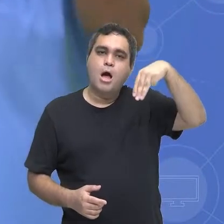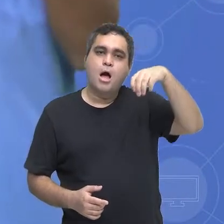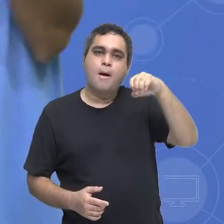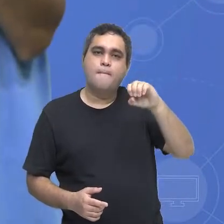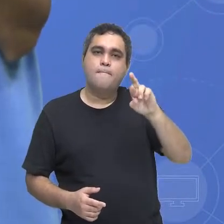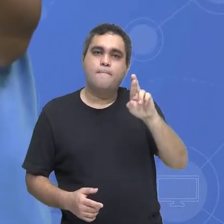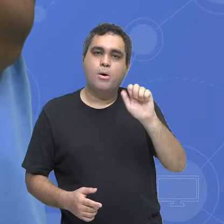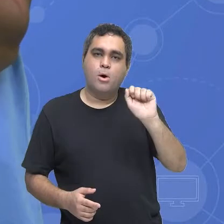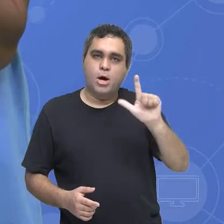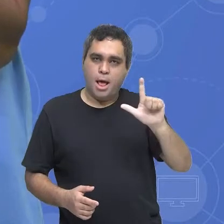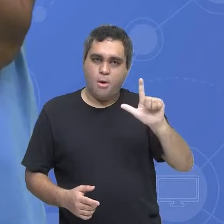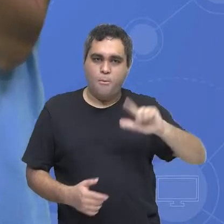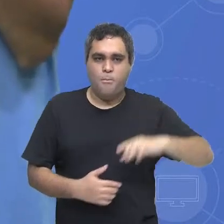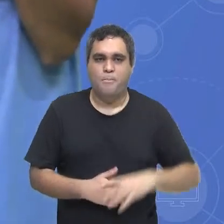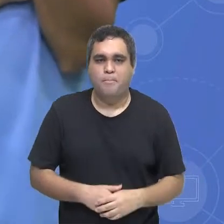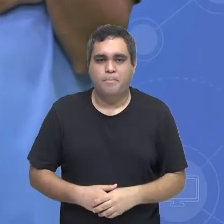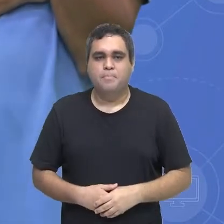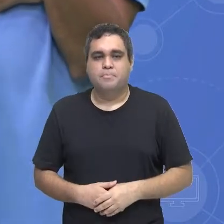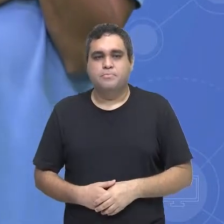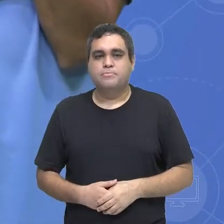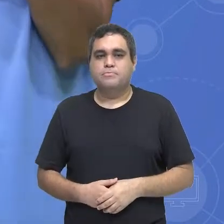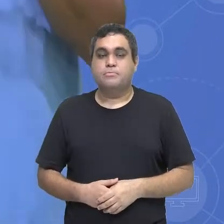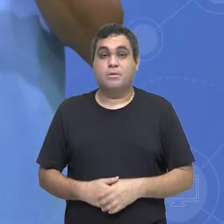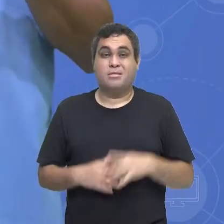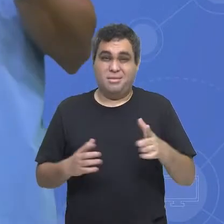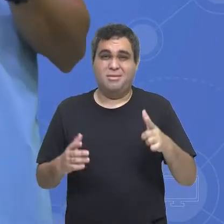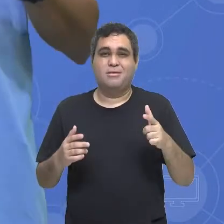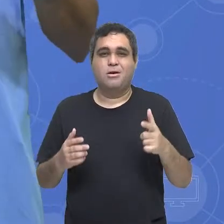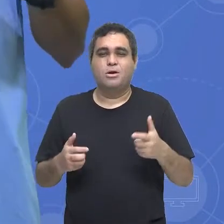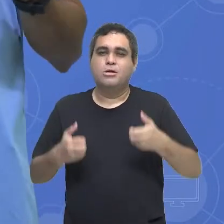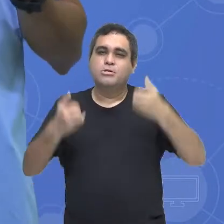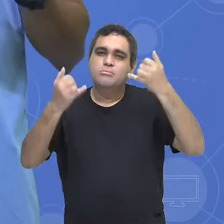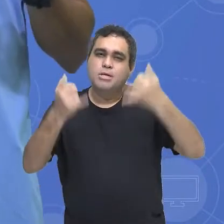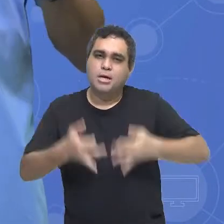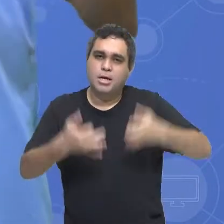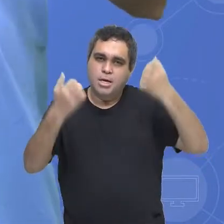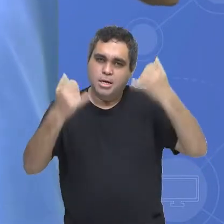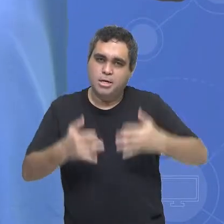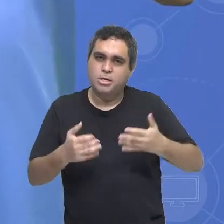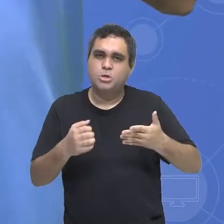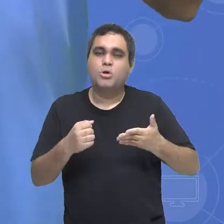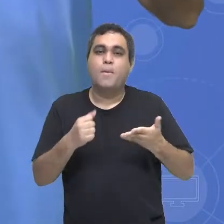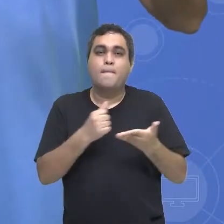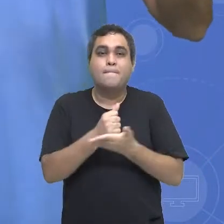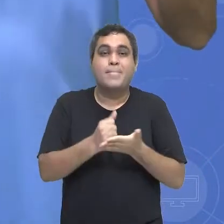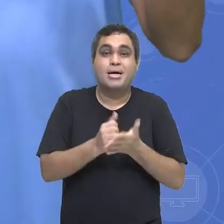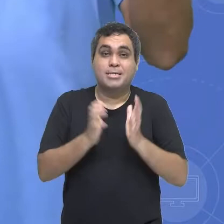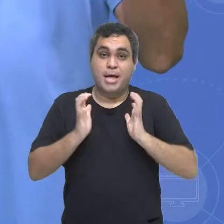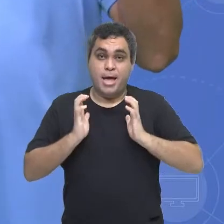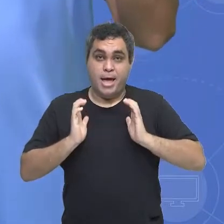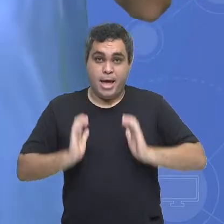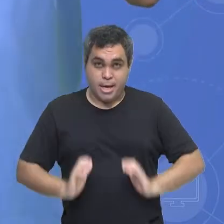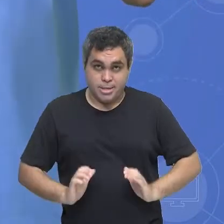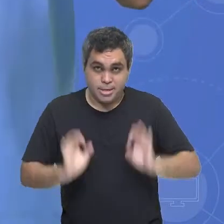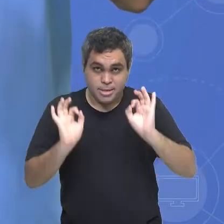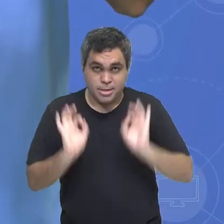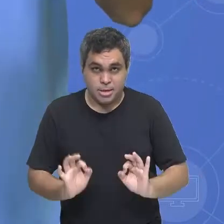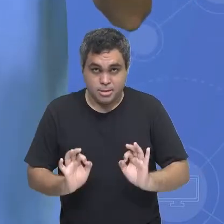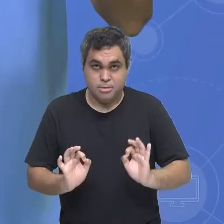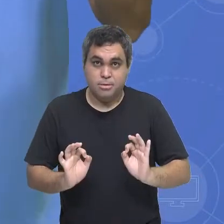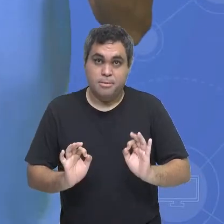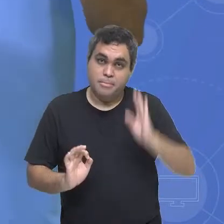só, até agora eu vinha conversando com vocês muito baseado na questão ética, nos